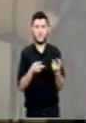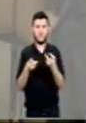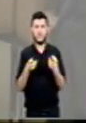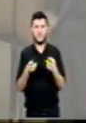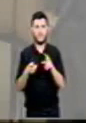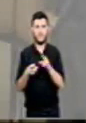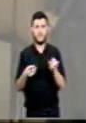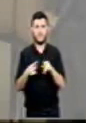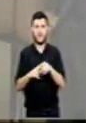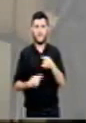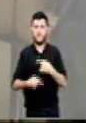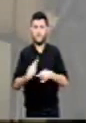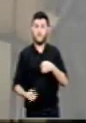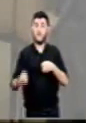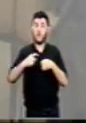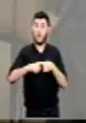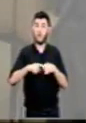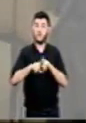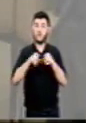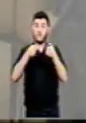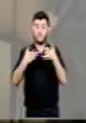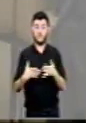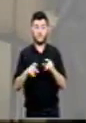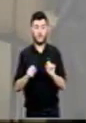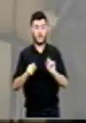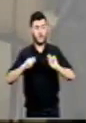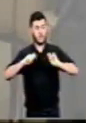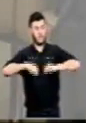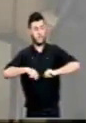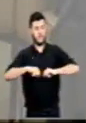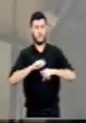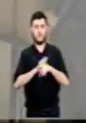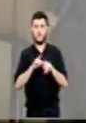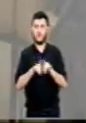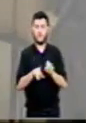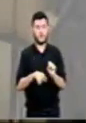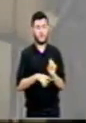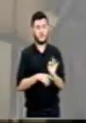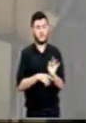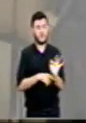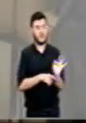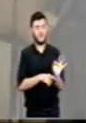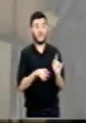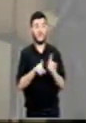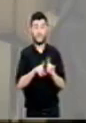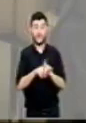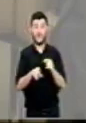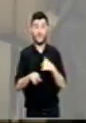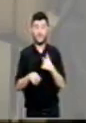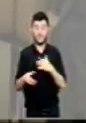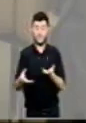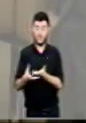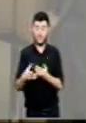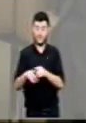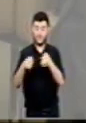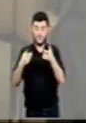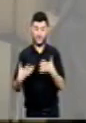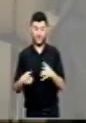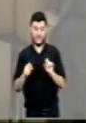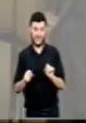uma interpretação deslocando a competência do Supremo, ele mesmo desloca a competência, traz a competência do Supremo para